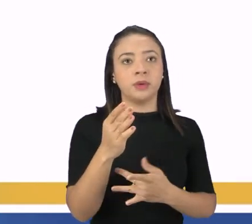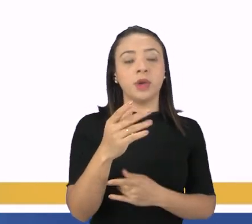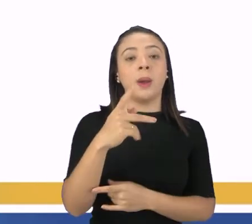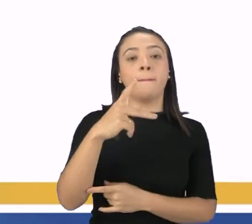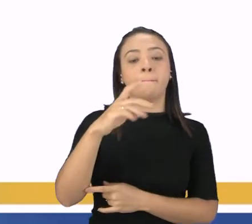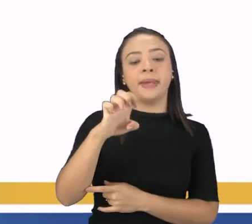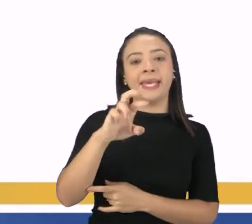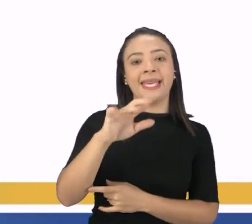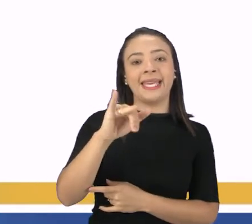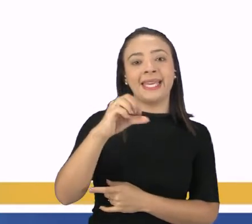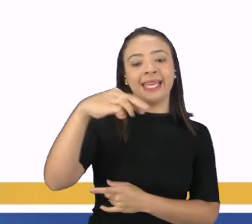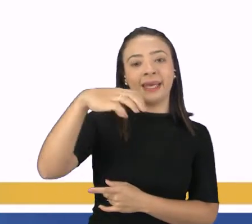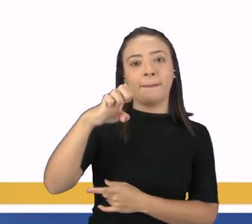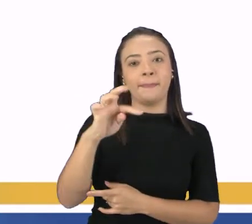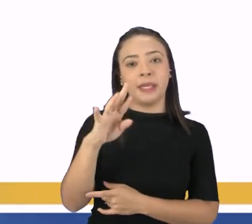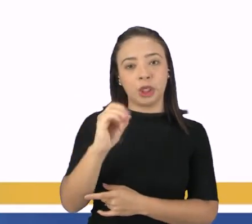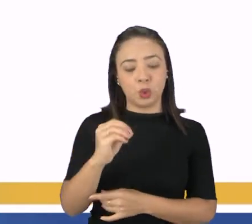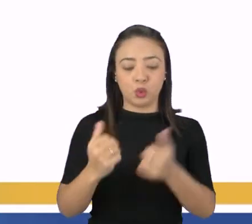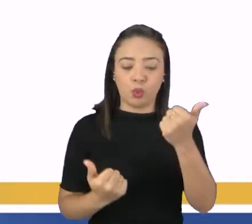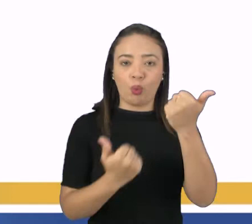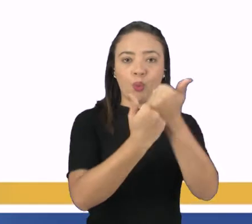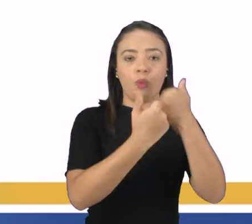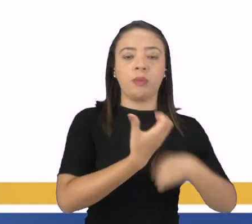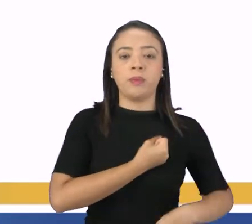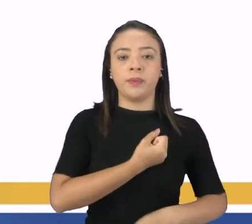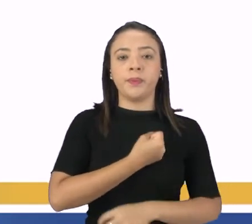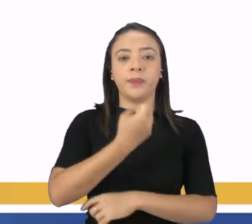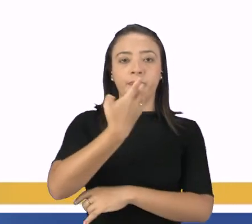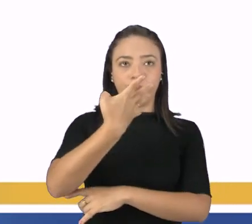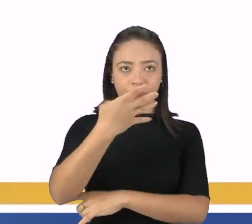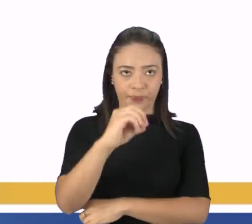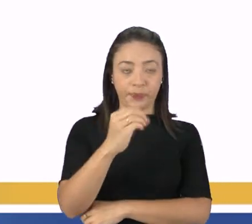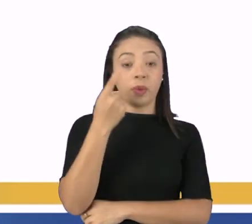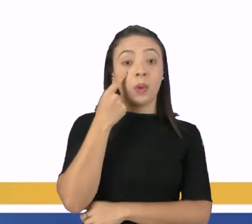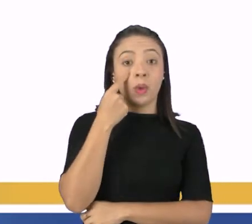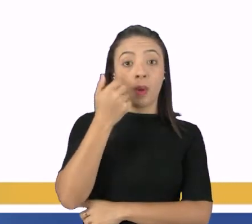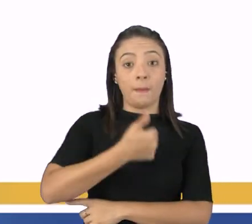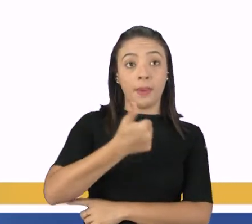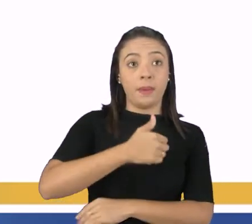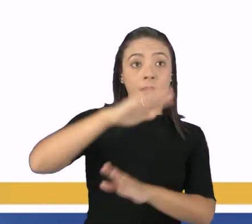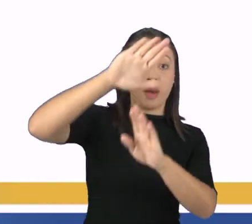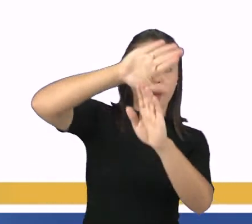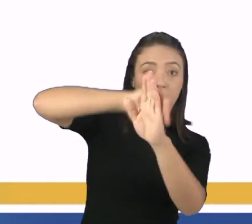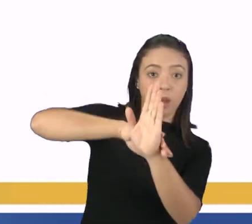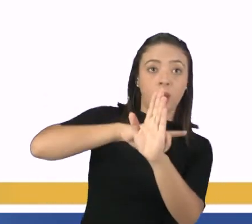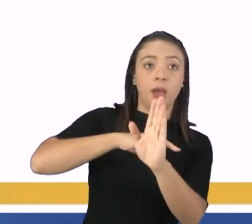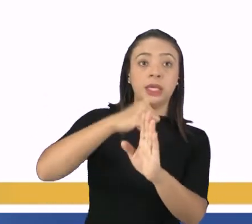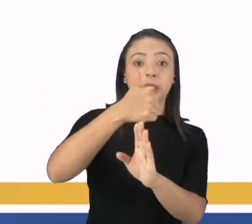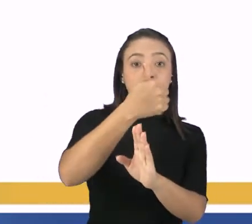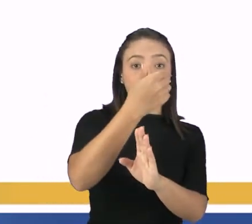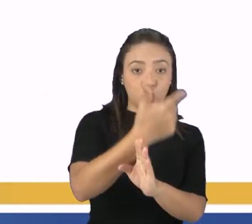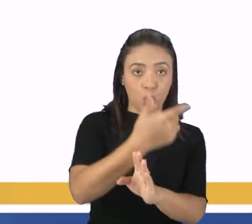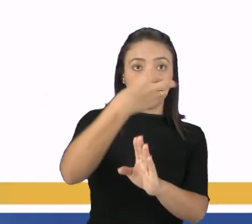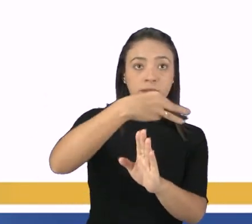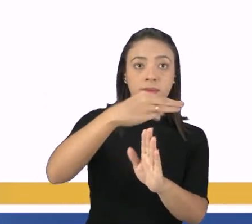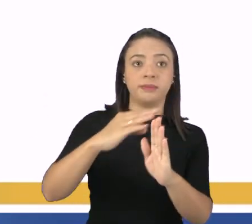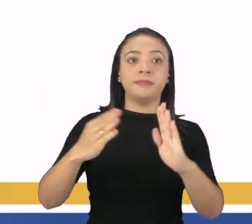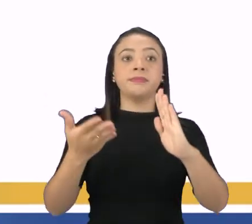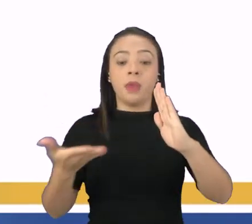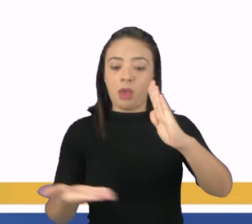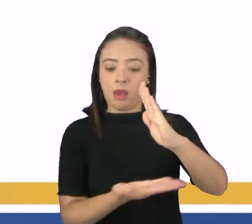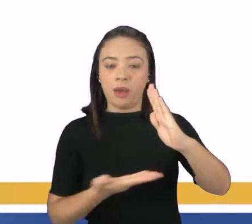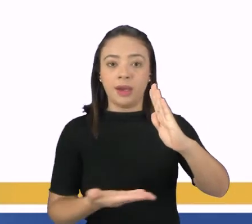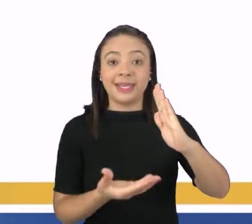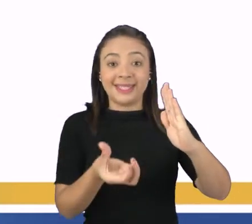perímetro, colocamos ali o número 40. Observe que o nosso primeiro lado aí mede 12 metros, o segundo 6 metros e o